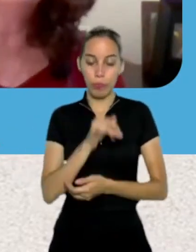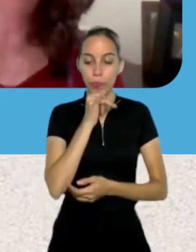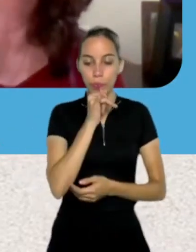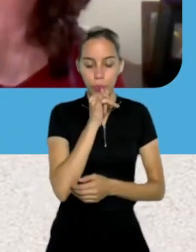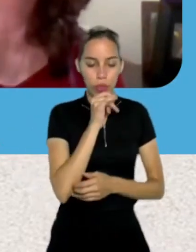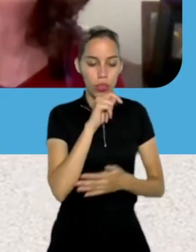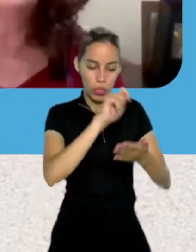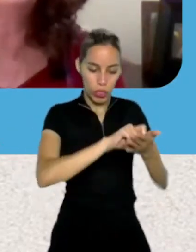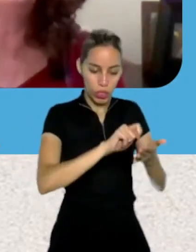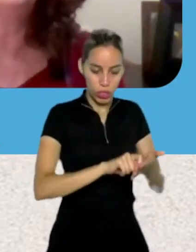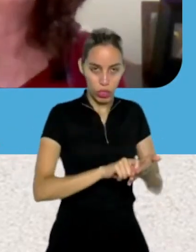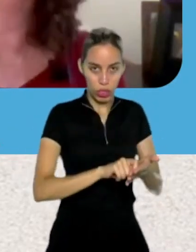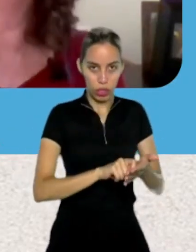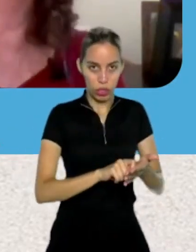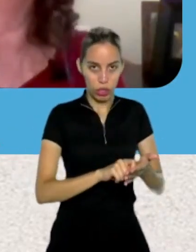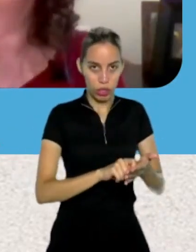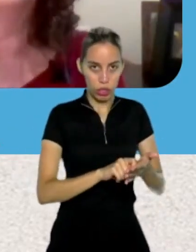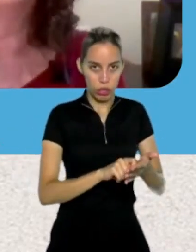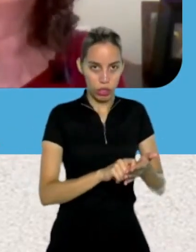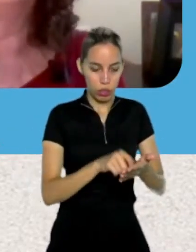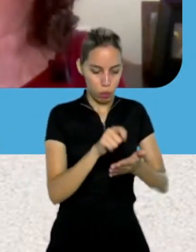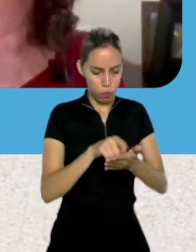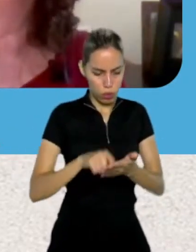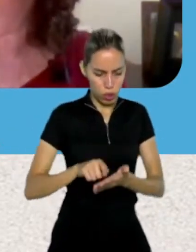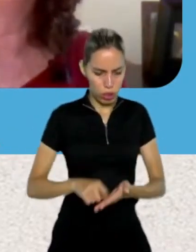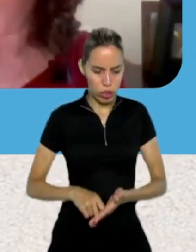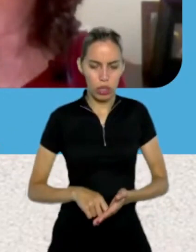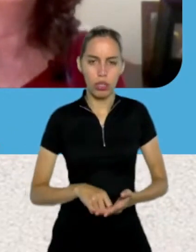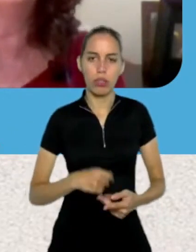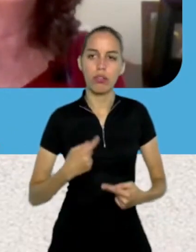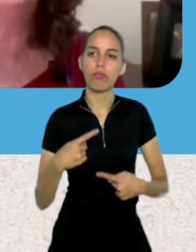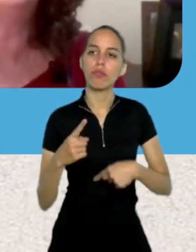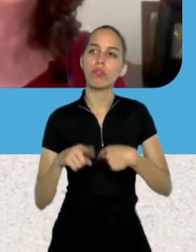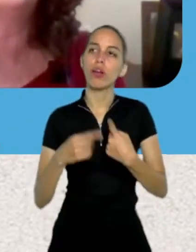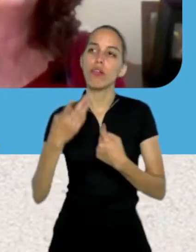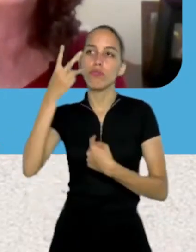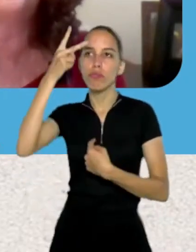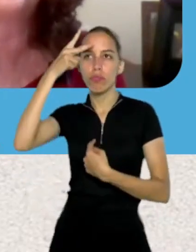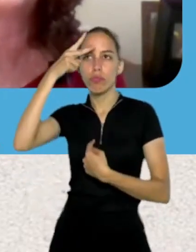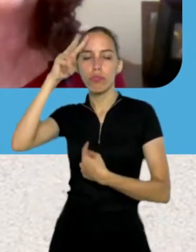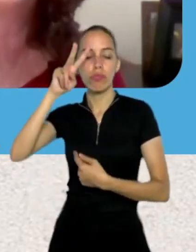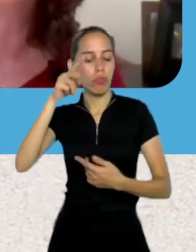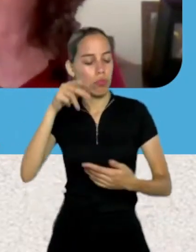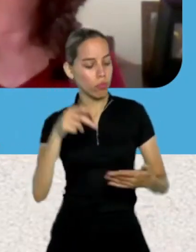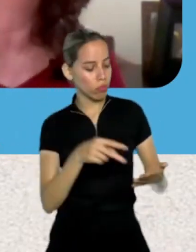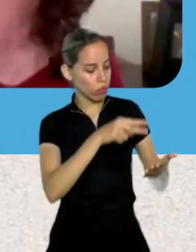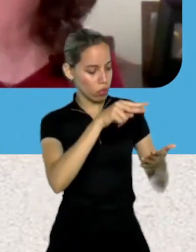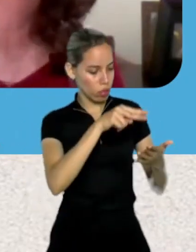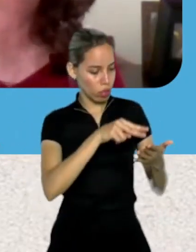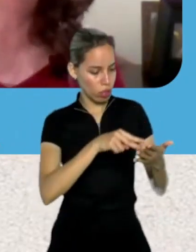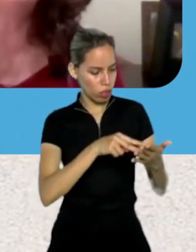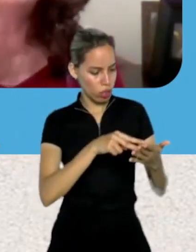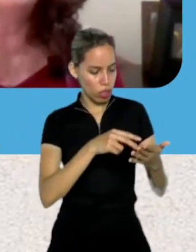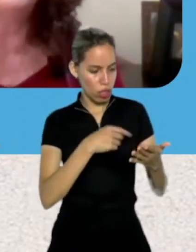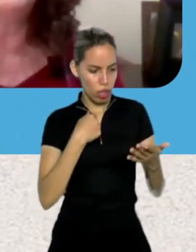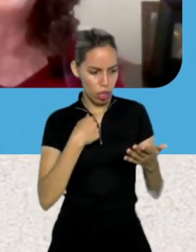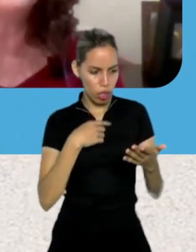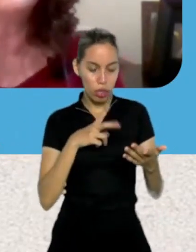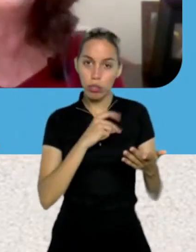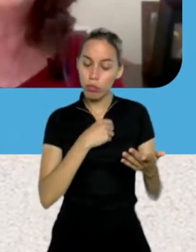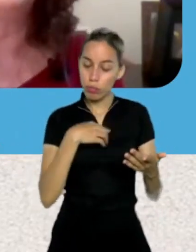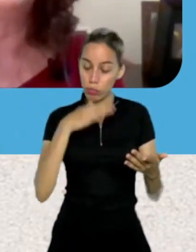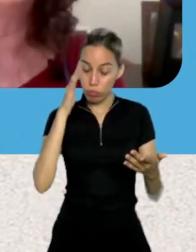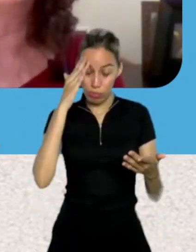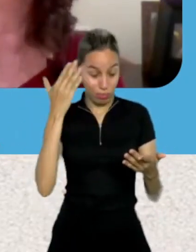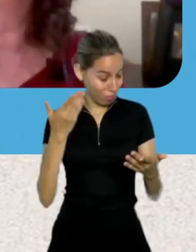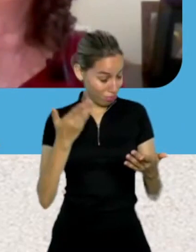só depois a gente mesmo entende o que está ali, né? O que aquilo ali está querendo trazer, né? Às vezes a